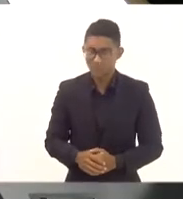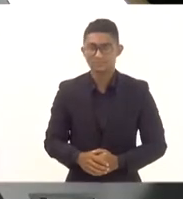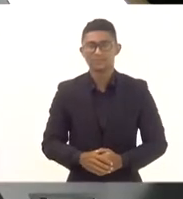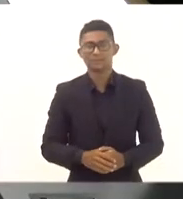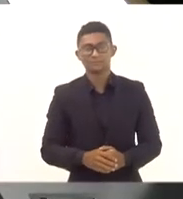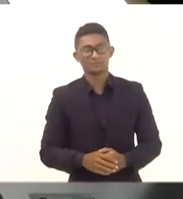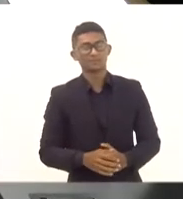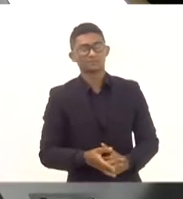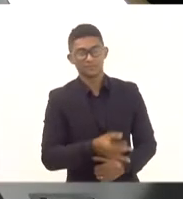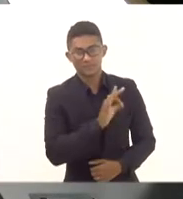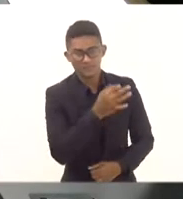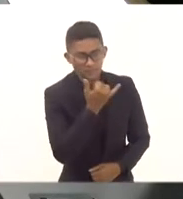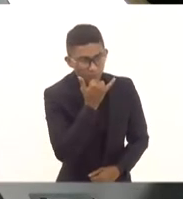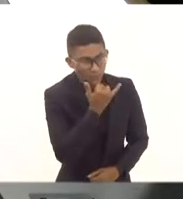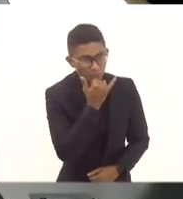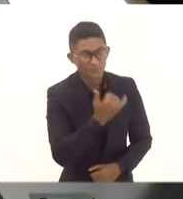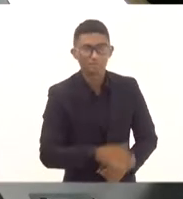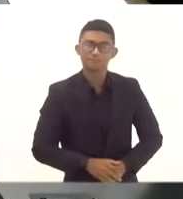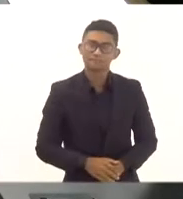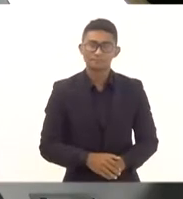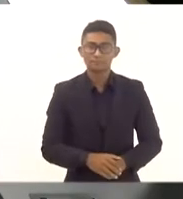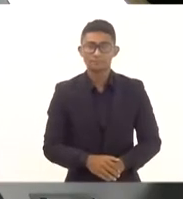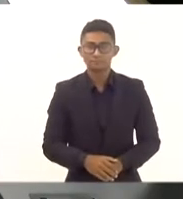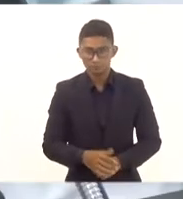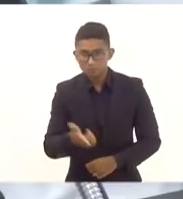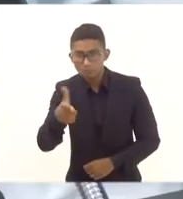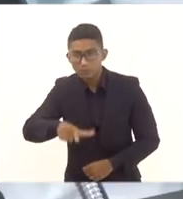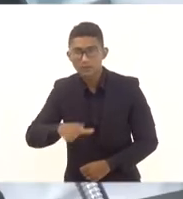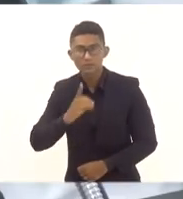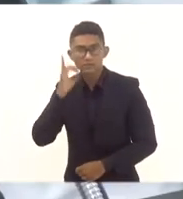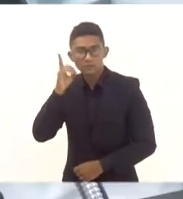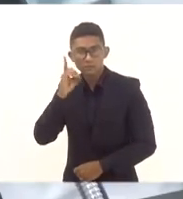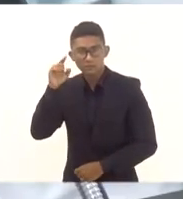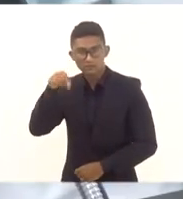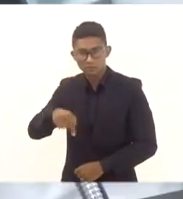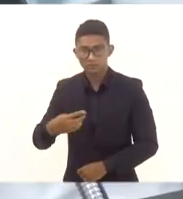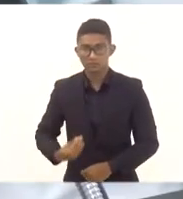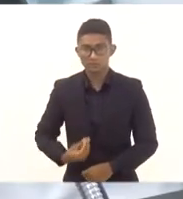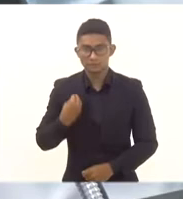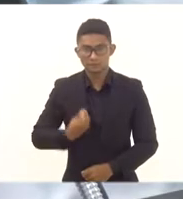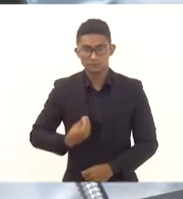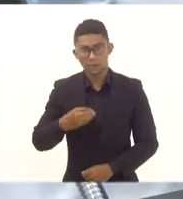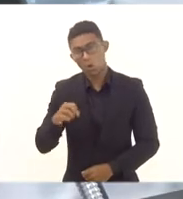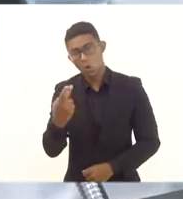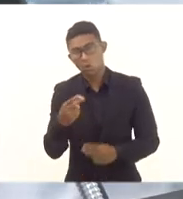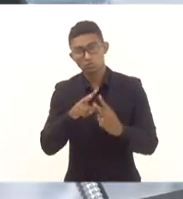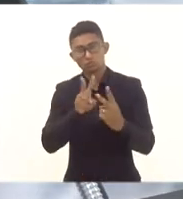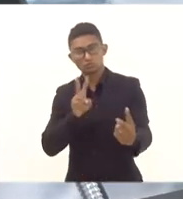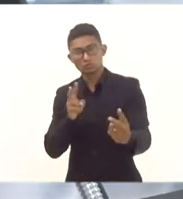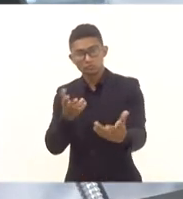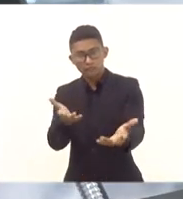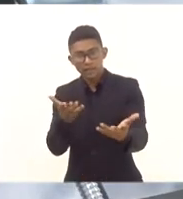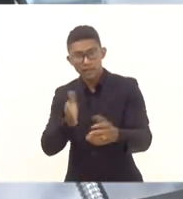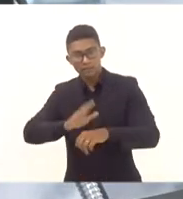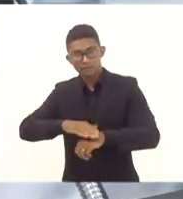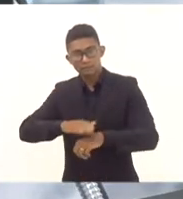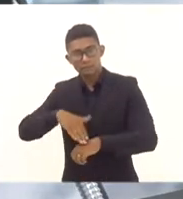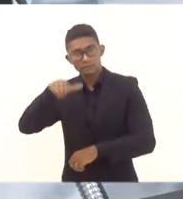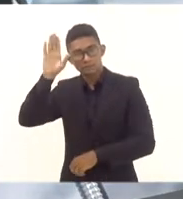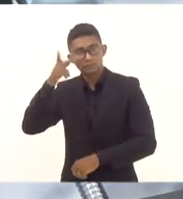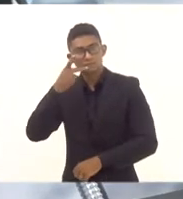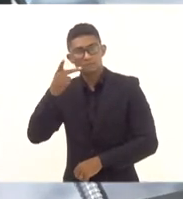Marcelo Dias não desculpa é tem mais algum Deputado online queira fazer os da palavra